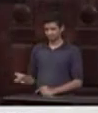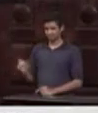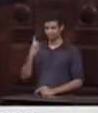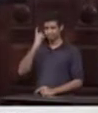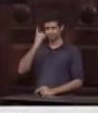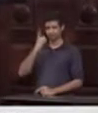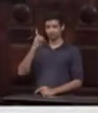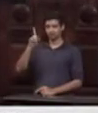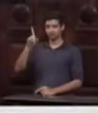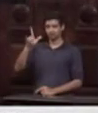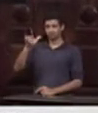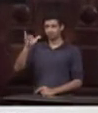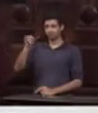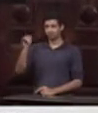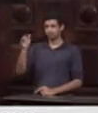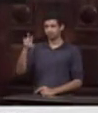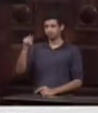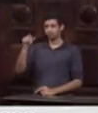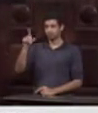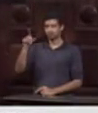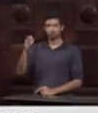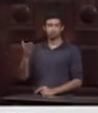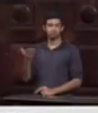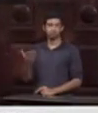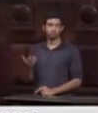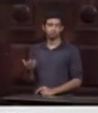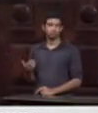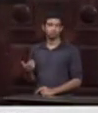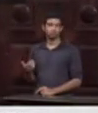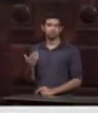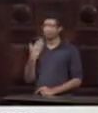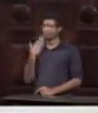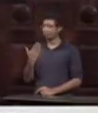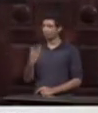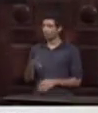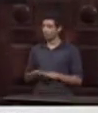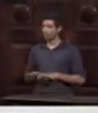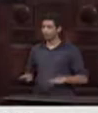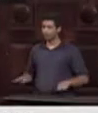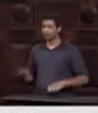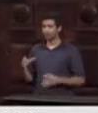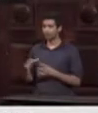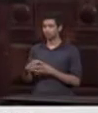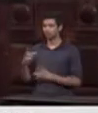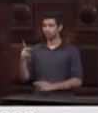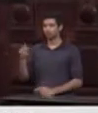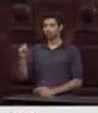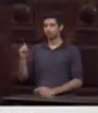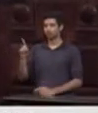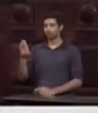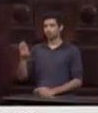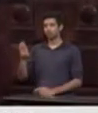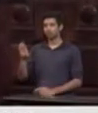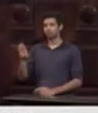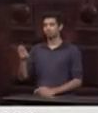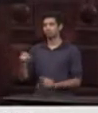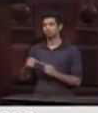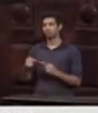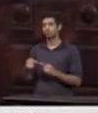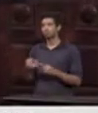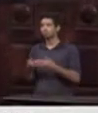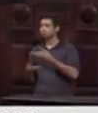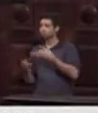para reafirmar de maneira muito clara a posição da bancada do PSDB na Alerje com relação aos